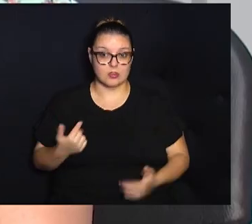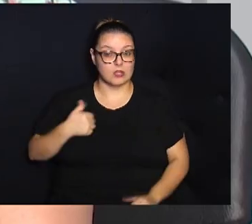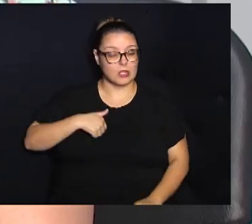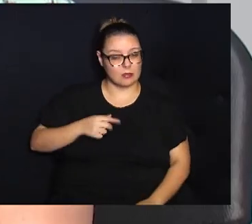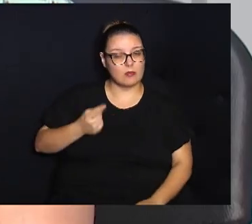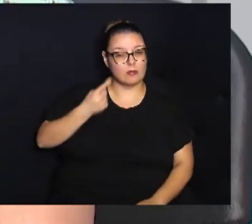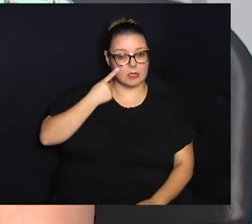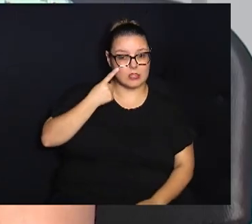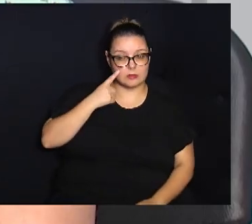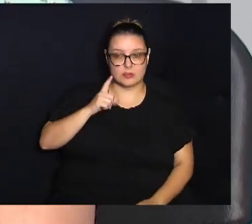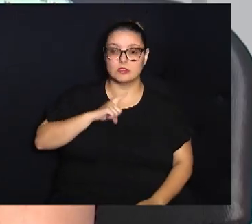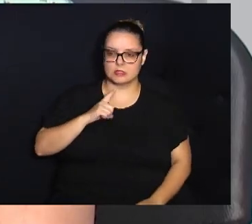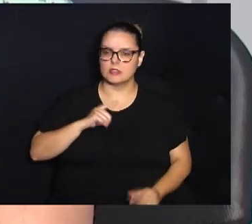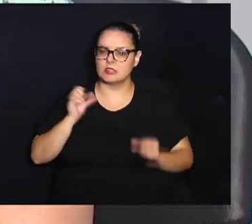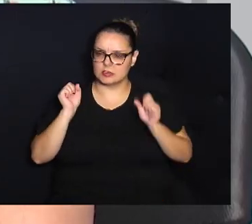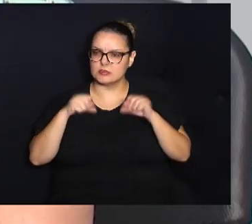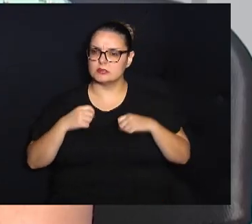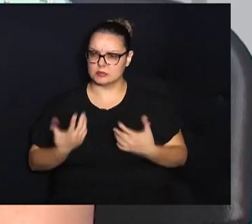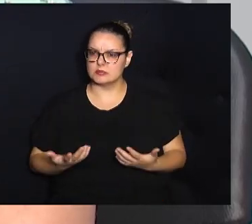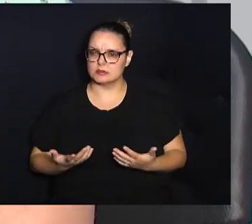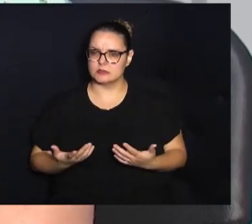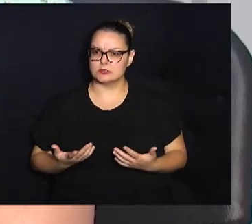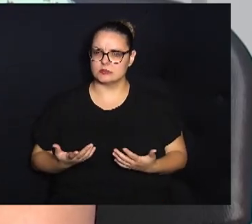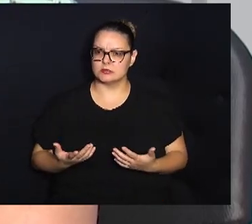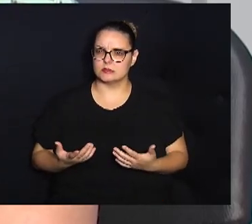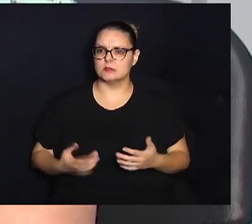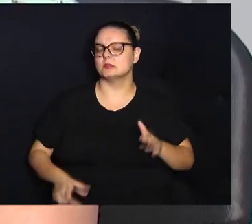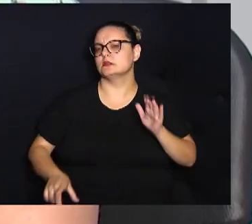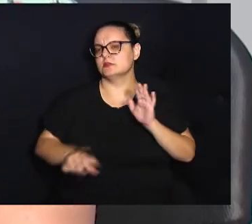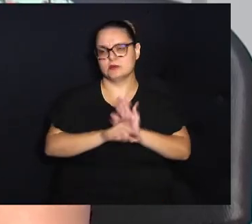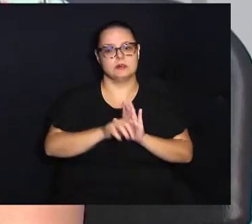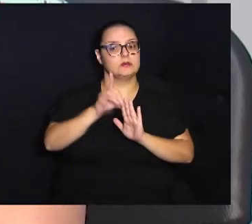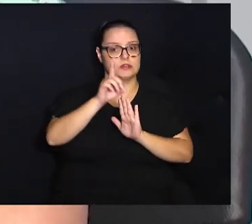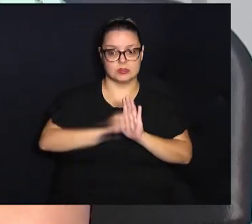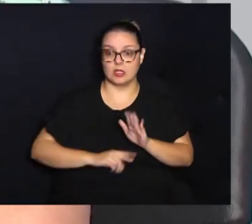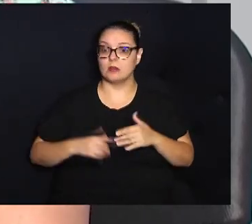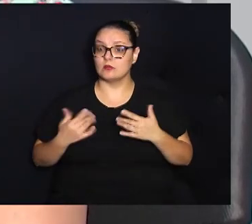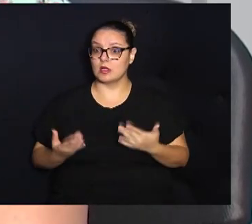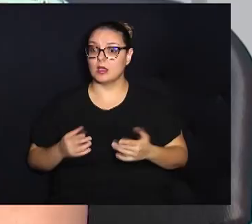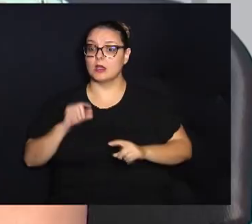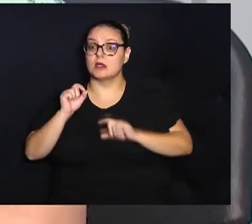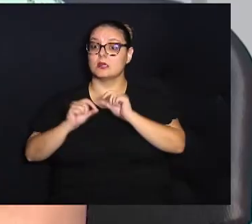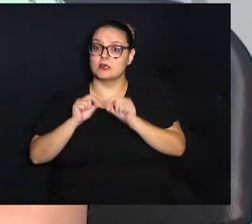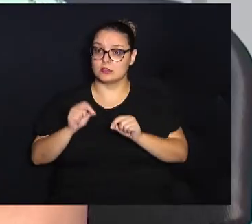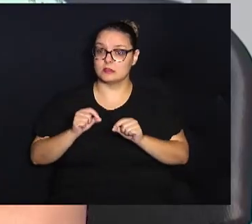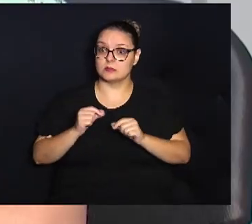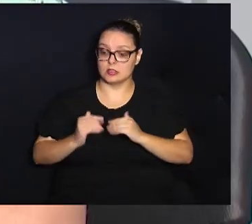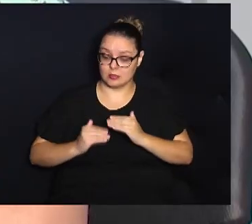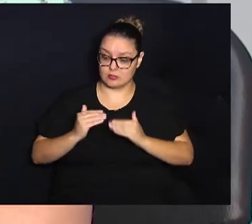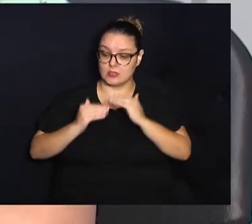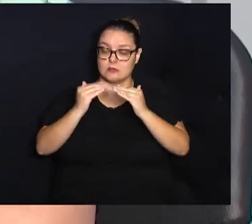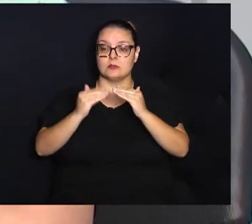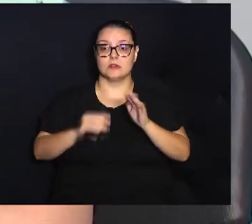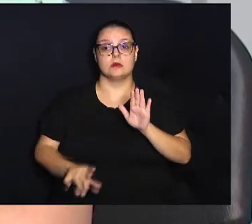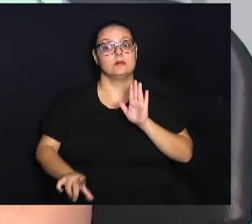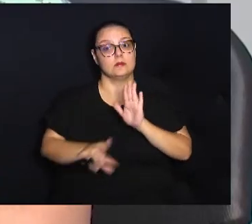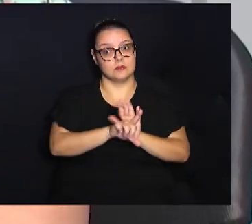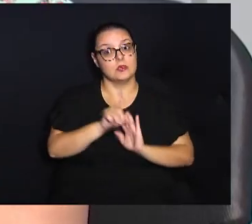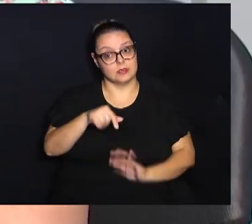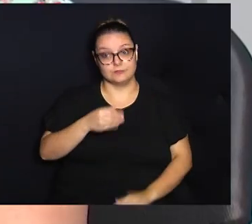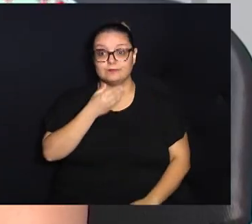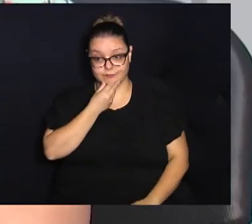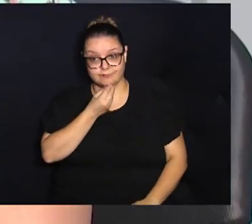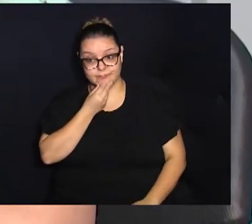elas possuem, sim, essa legitimidade pelo fato de que quem está formulando essas leis são os